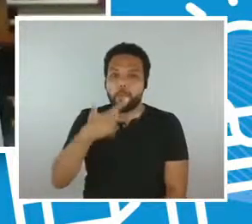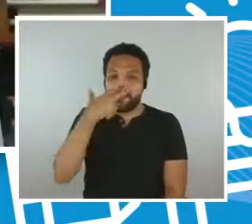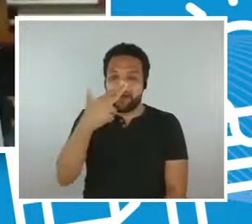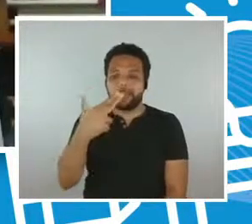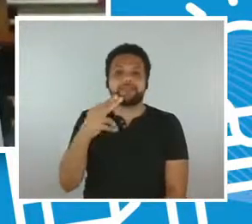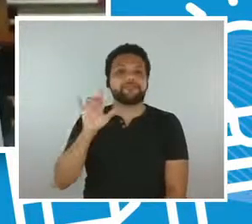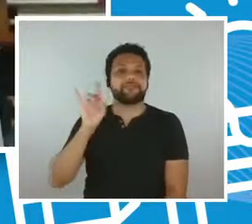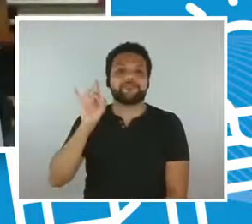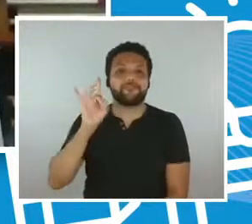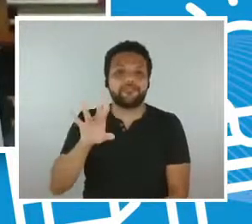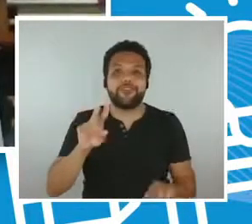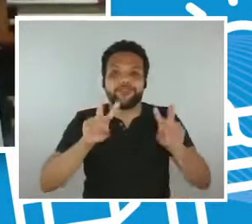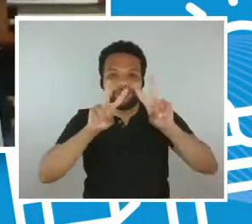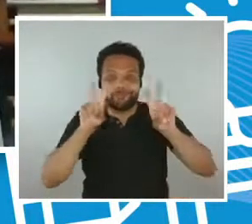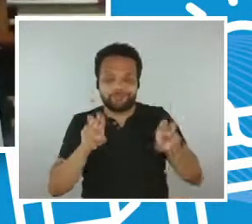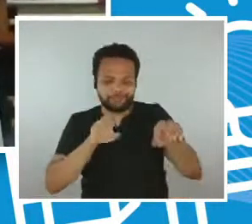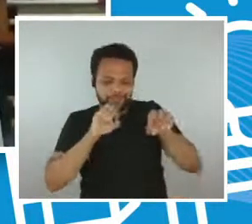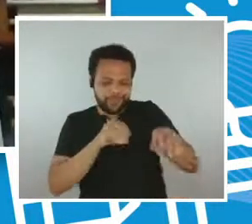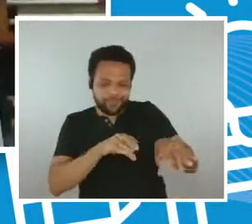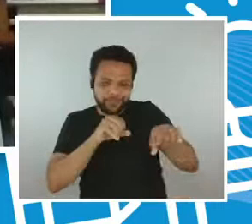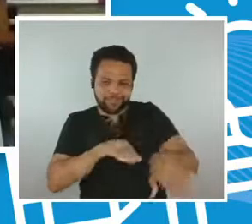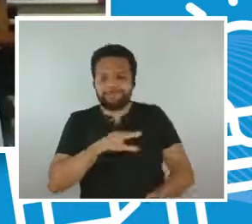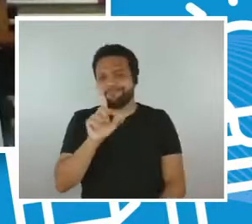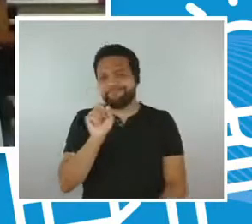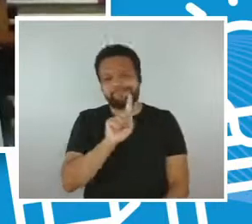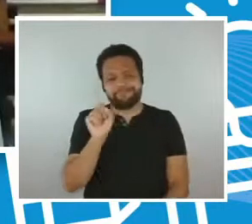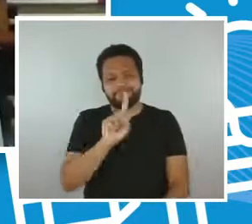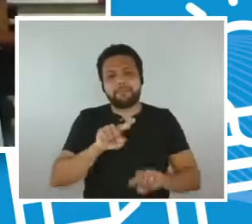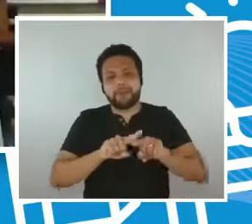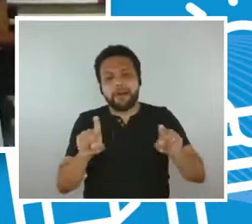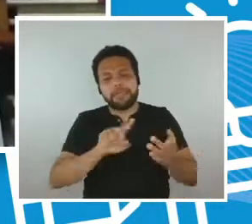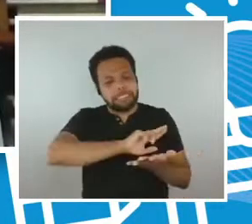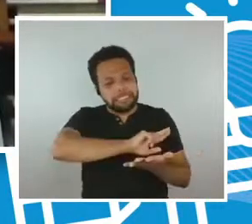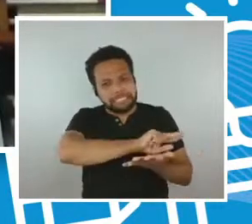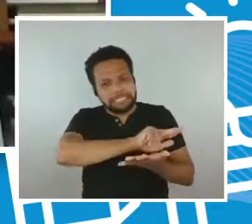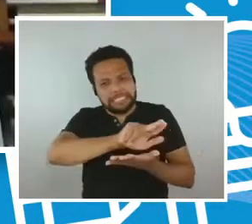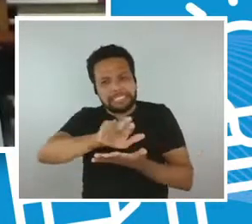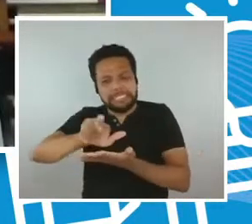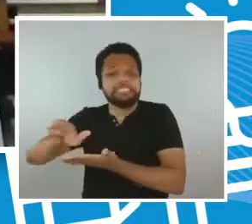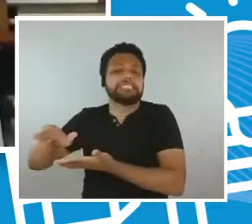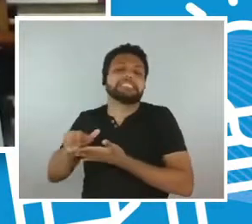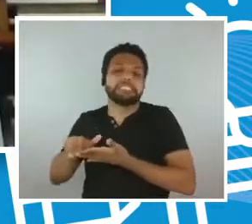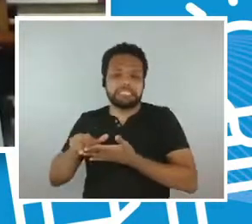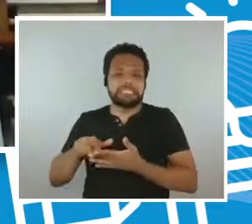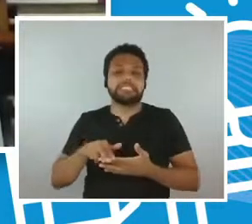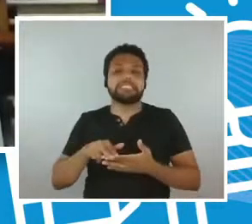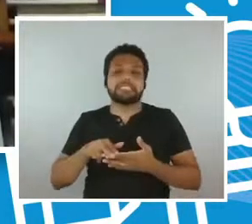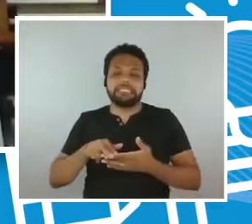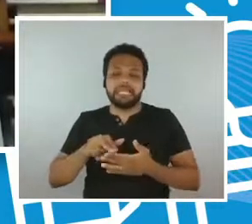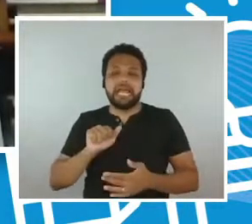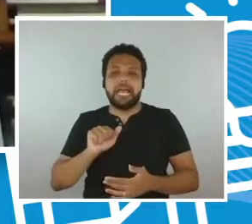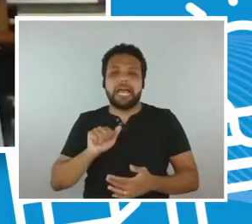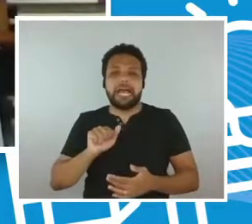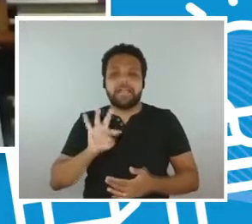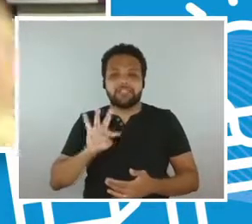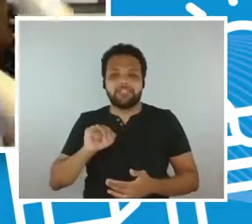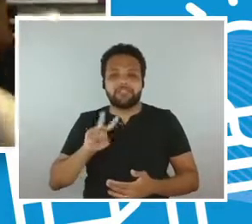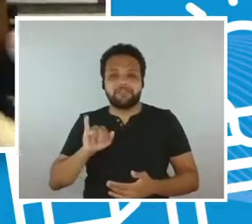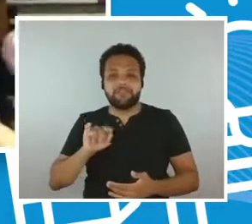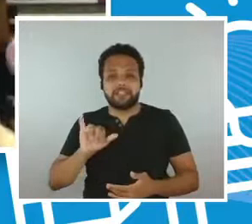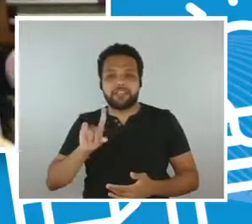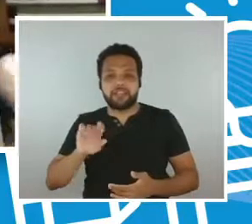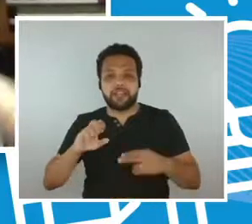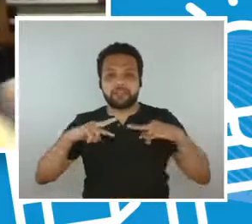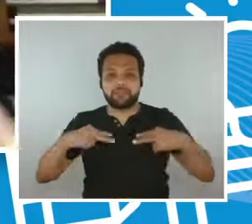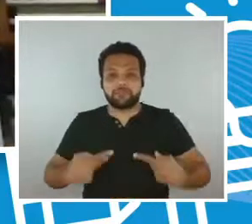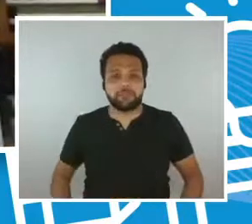não apenas a educação, mas várias esferas da atividade humana. Por exemplo, e levanta